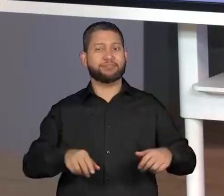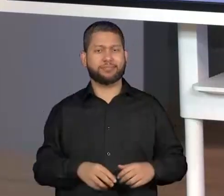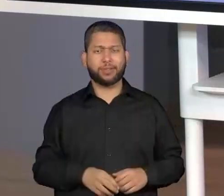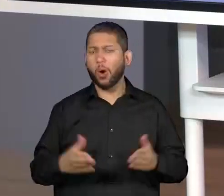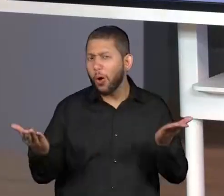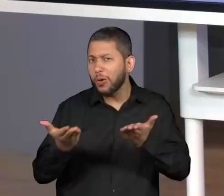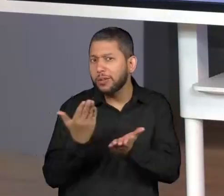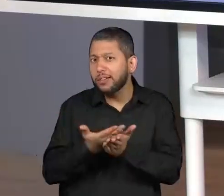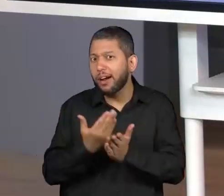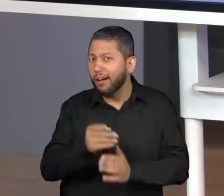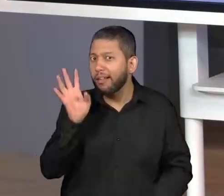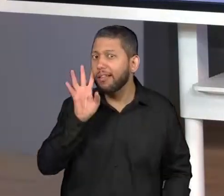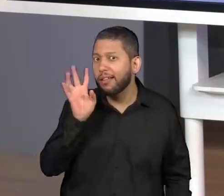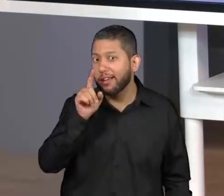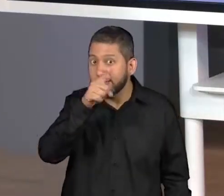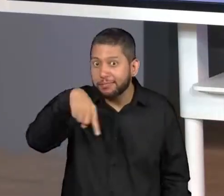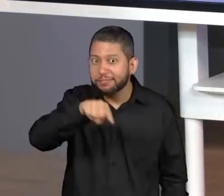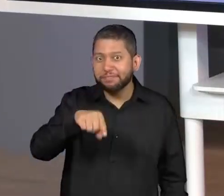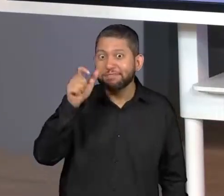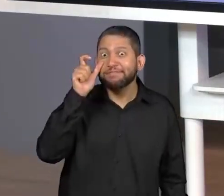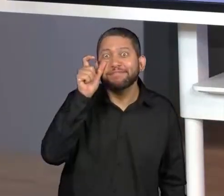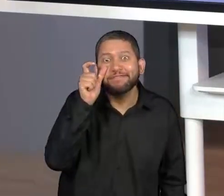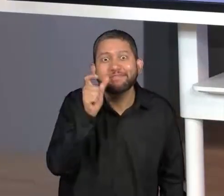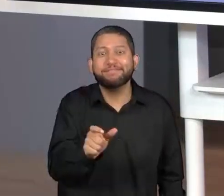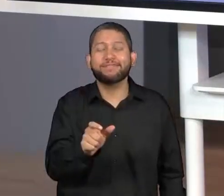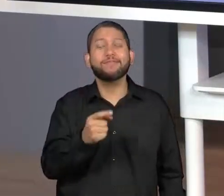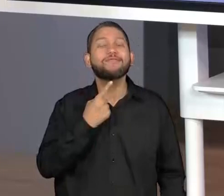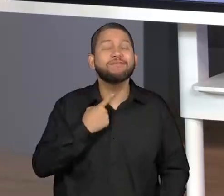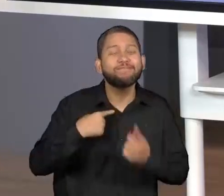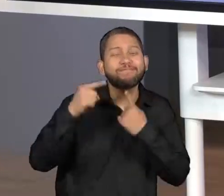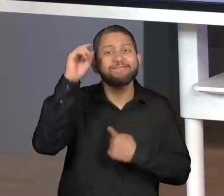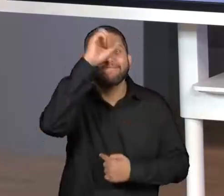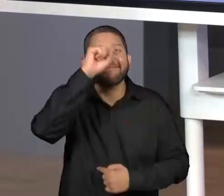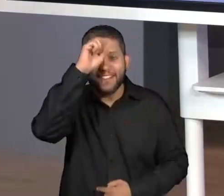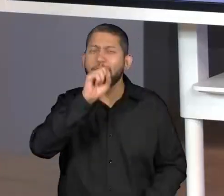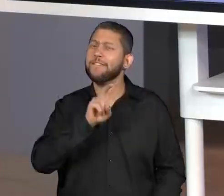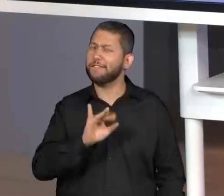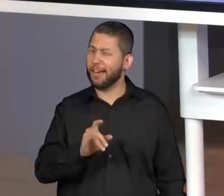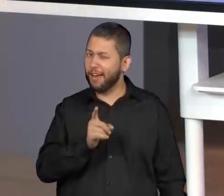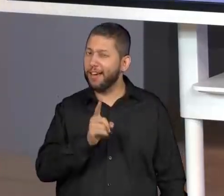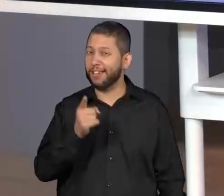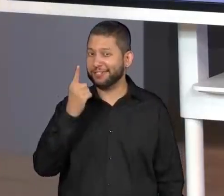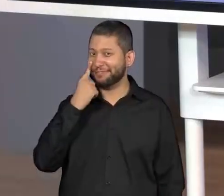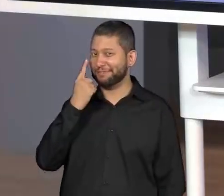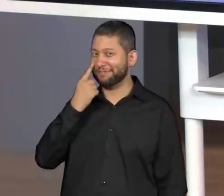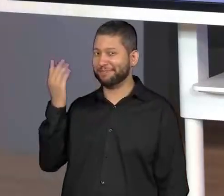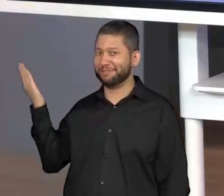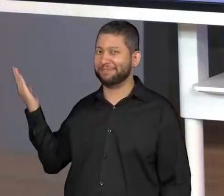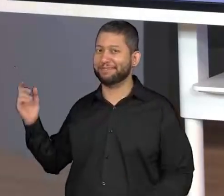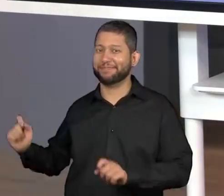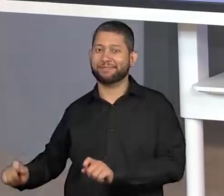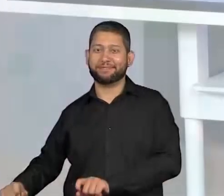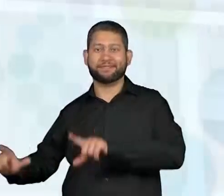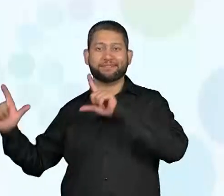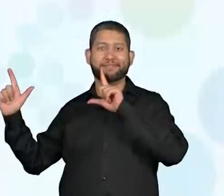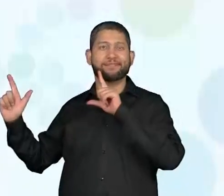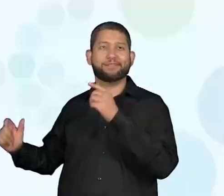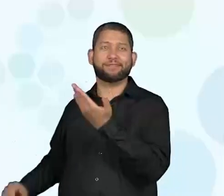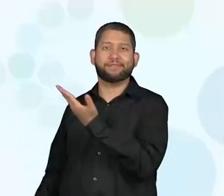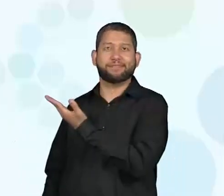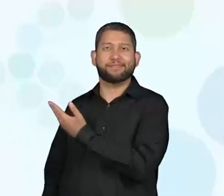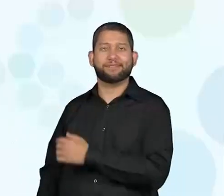muito curiosos e querer ampliar aí os conhecimentos sobre esse tema. Vamos conhecer o título da aula de hoje. Olha